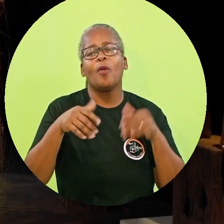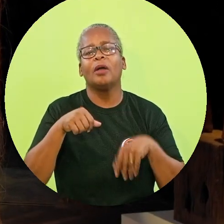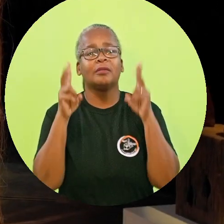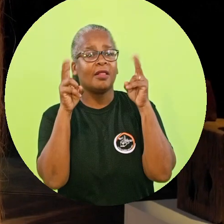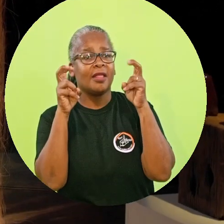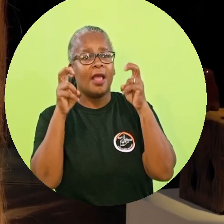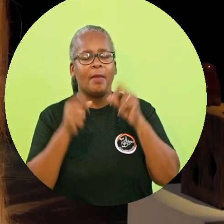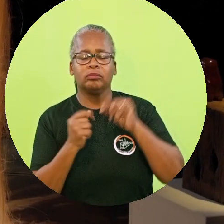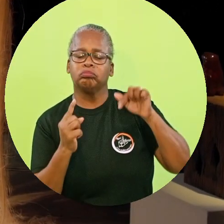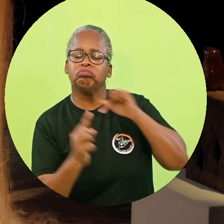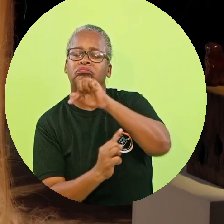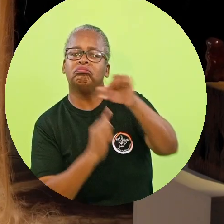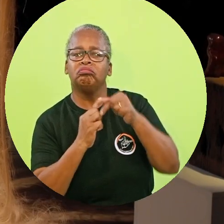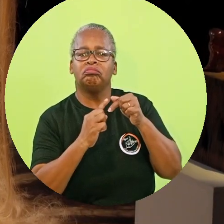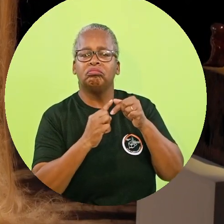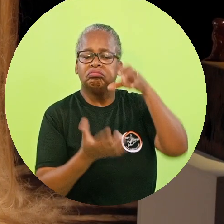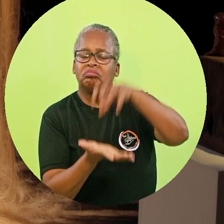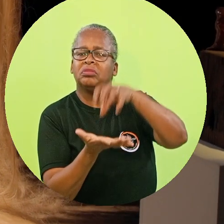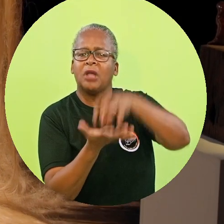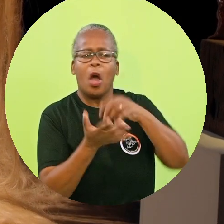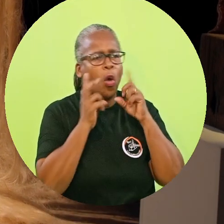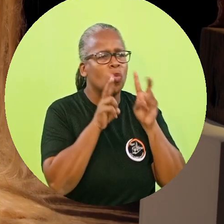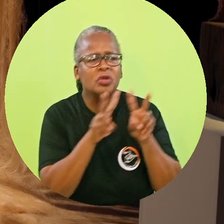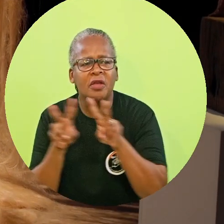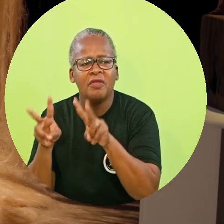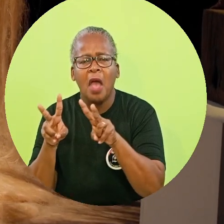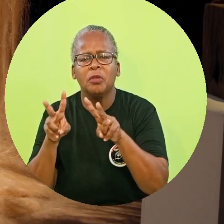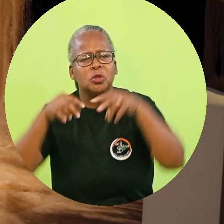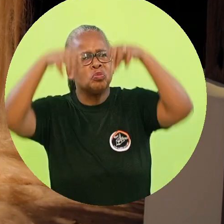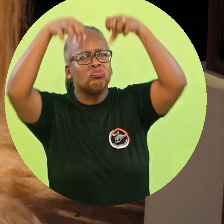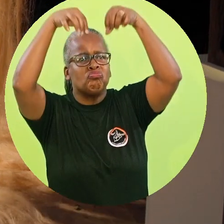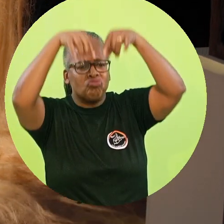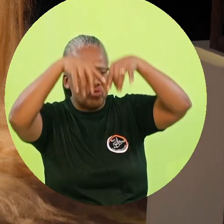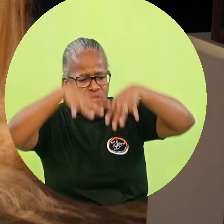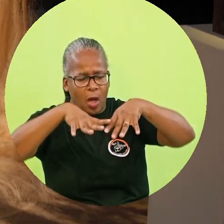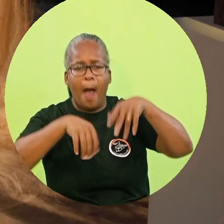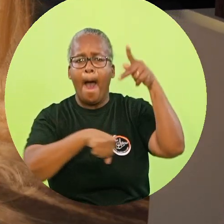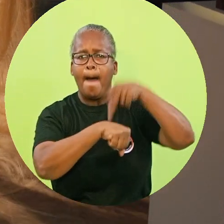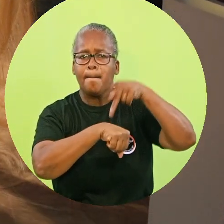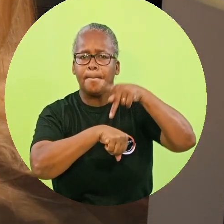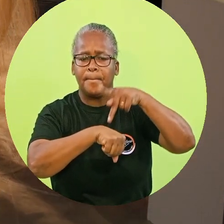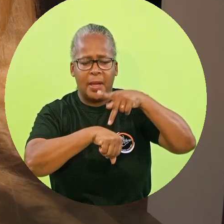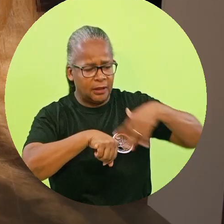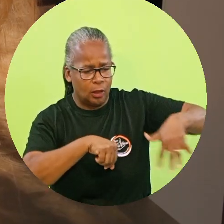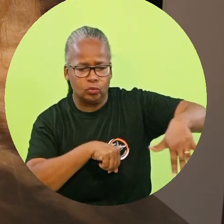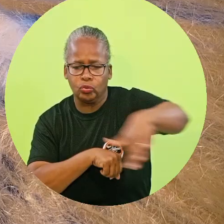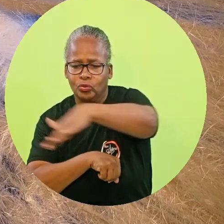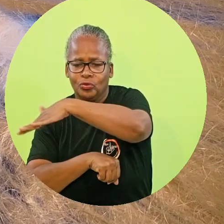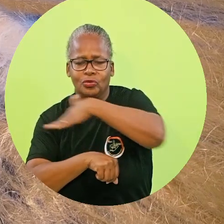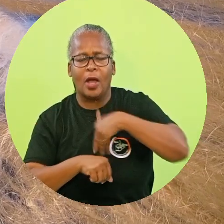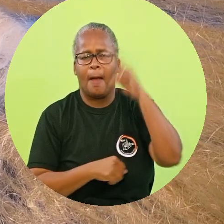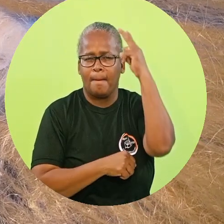ausência. O que vemos são seus vestígios. Essas pedras carregam a memória da água que um dia as